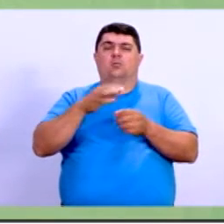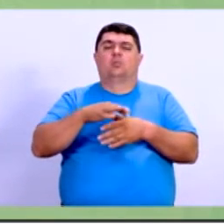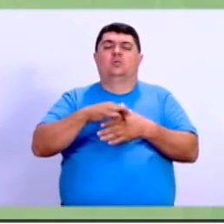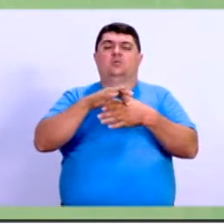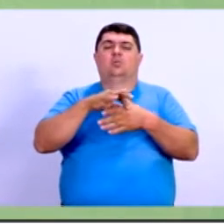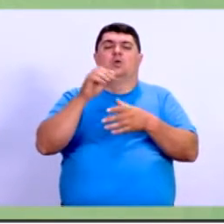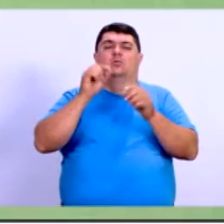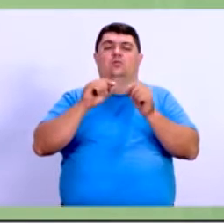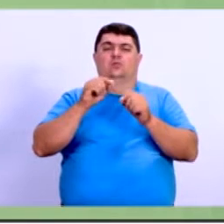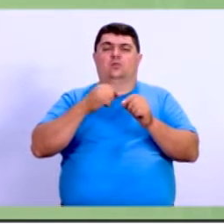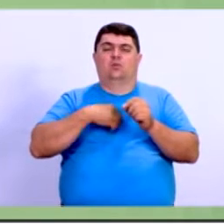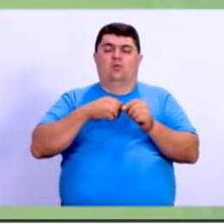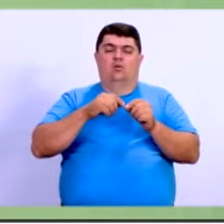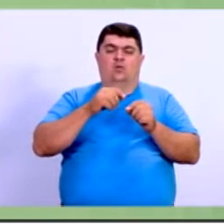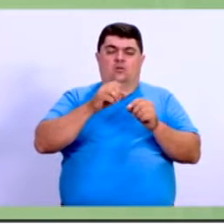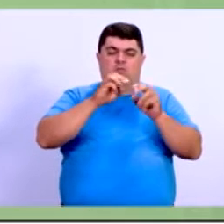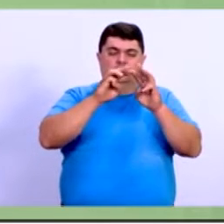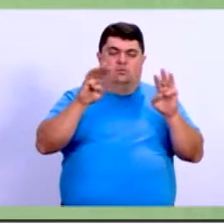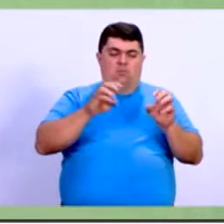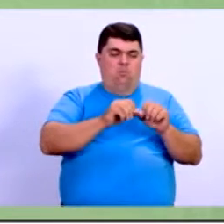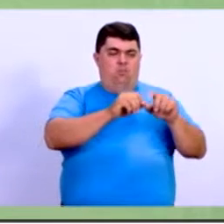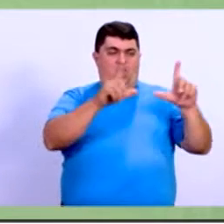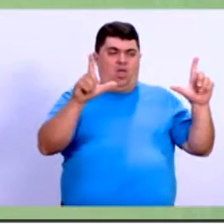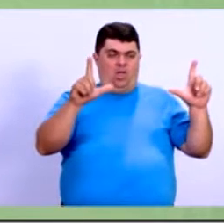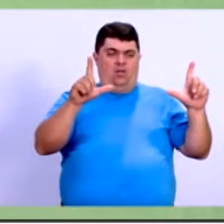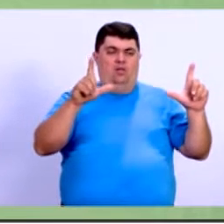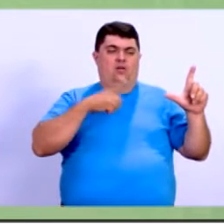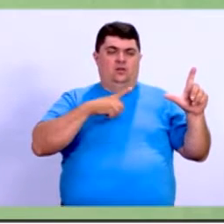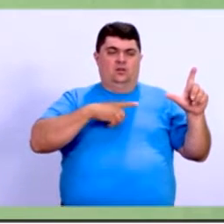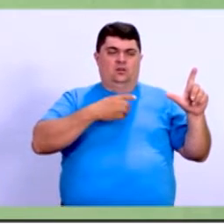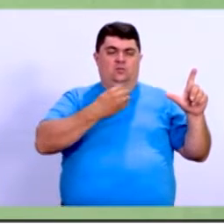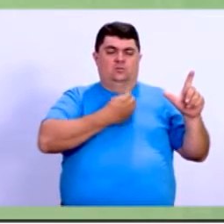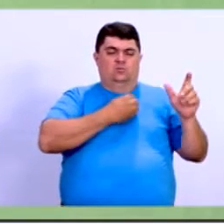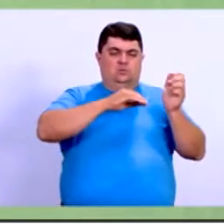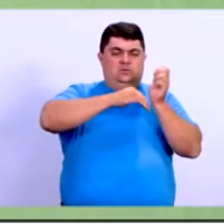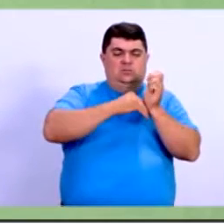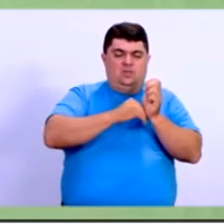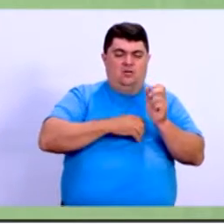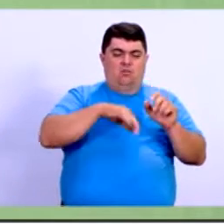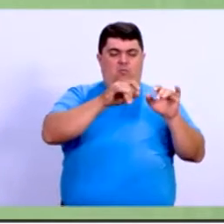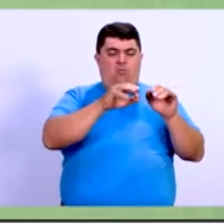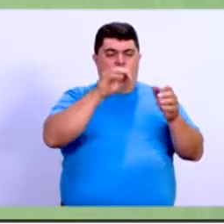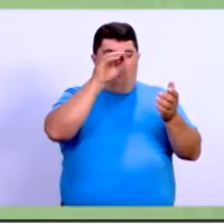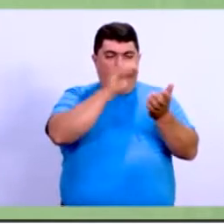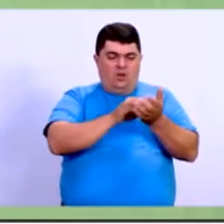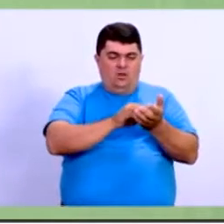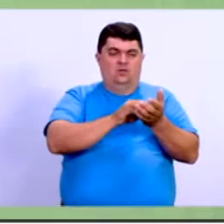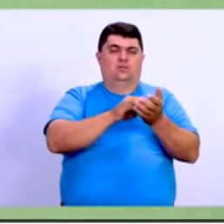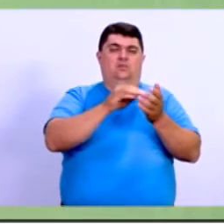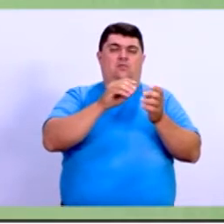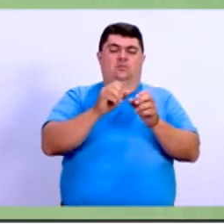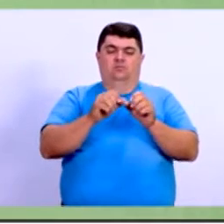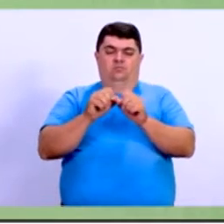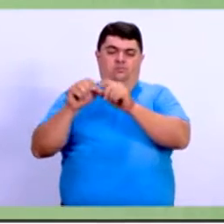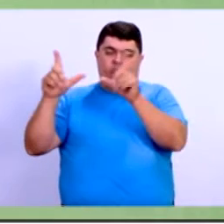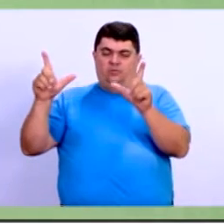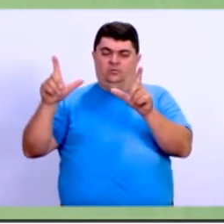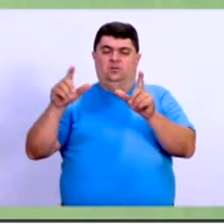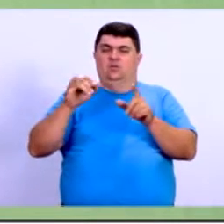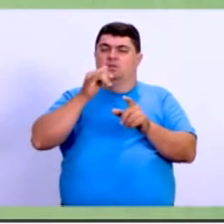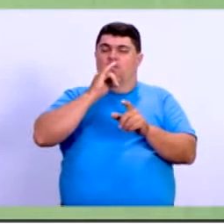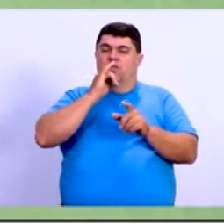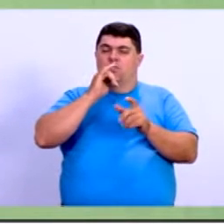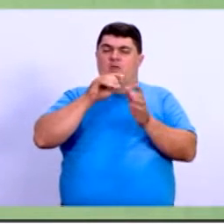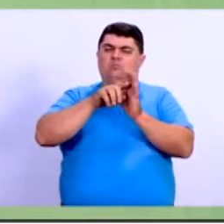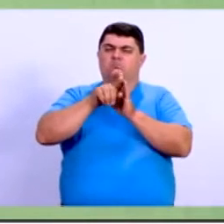o sistema exibe a tela inicial, o sistema valida informação, né? Se ele for consultar livros, o que acontece na